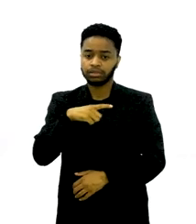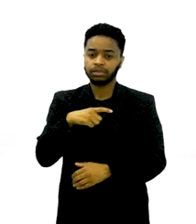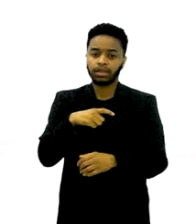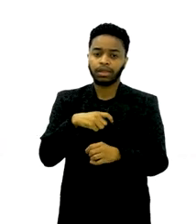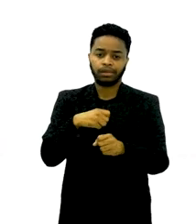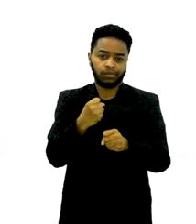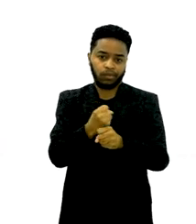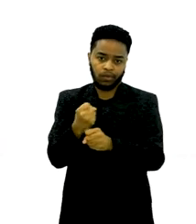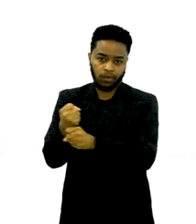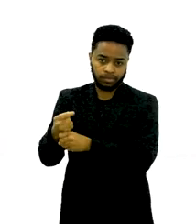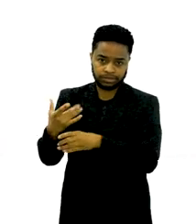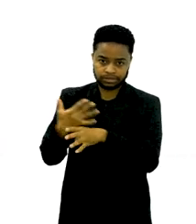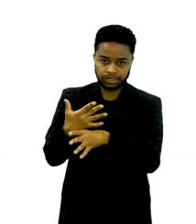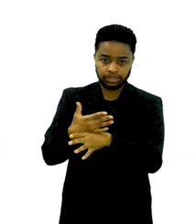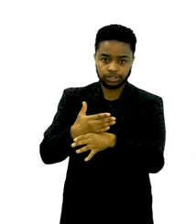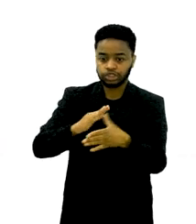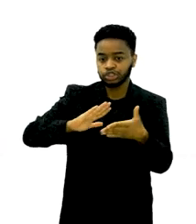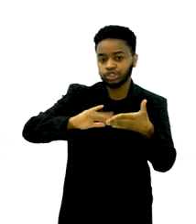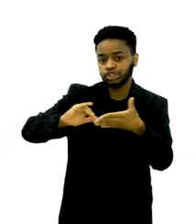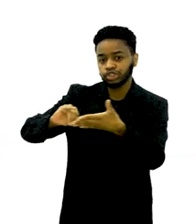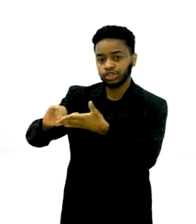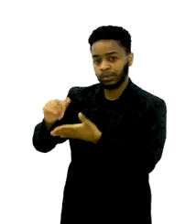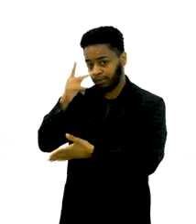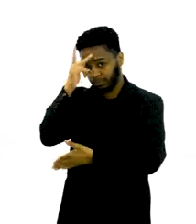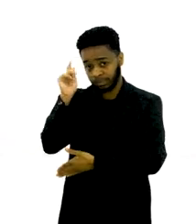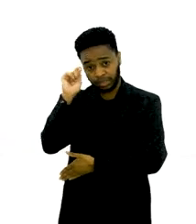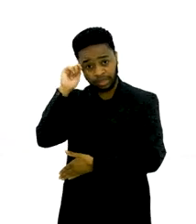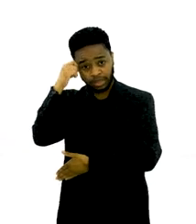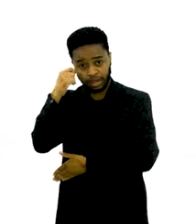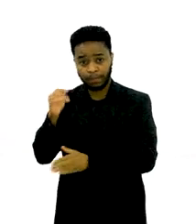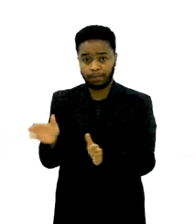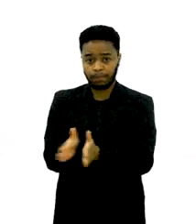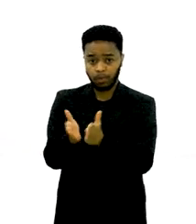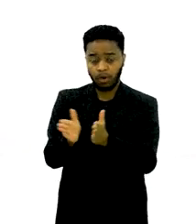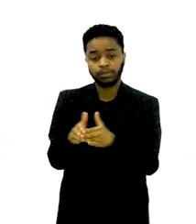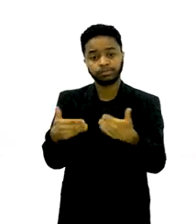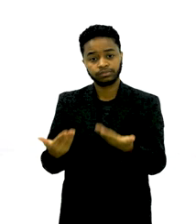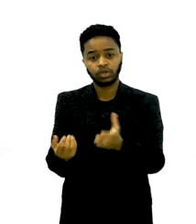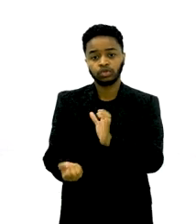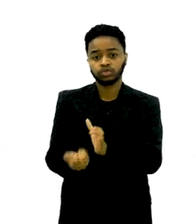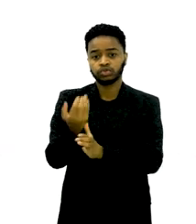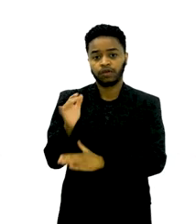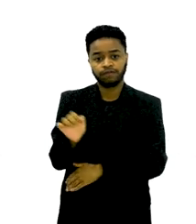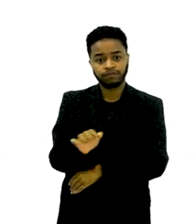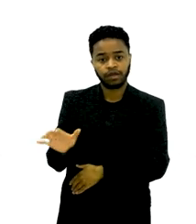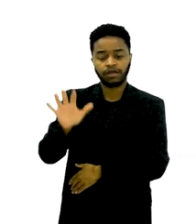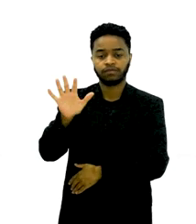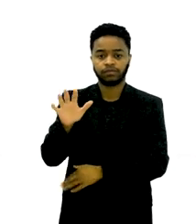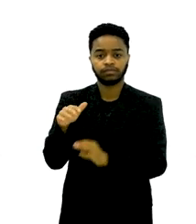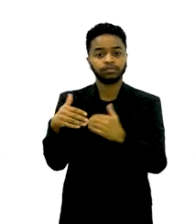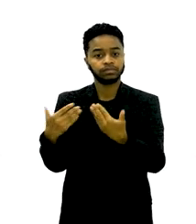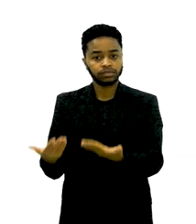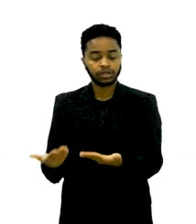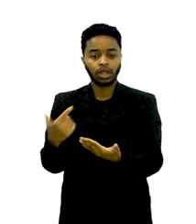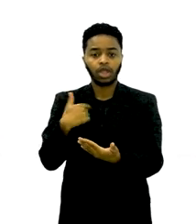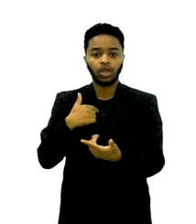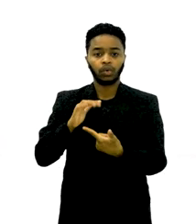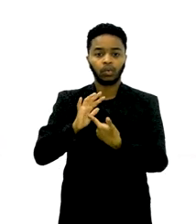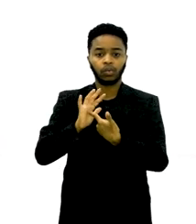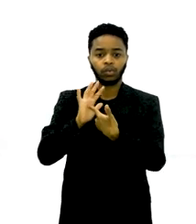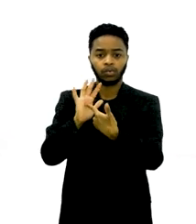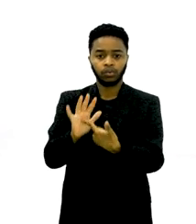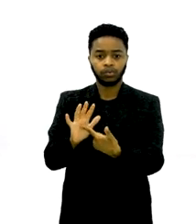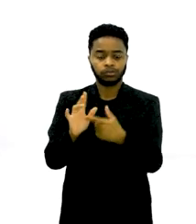tirar do centro da cidade Os Pretos e pobres E aí você tem o nascimento das favelas tô fazendo essa essa